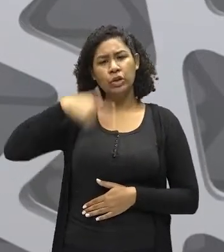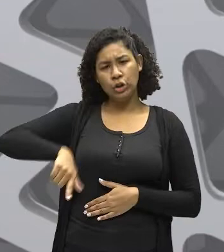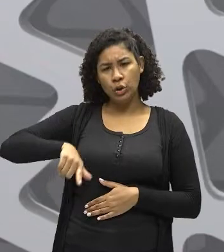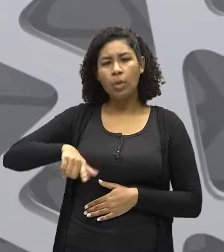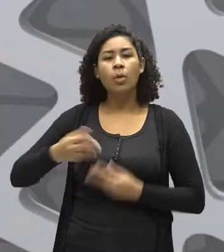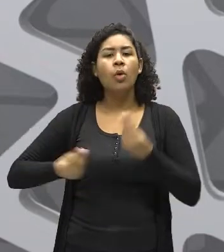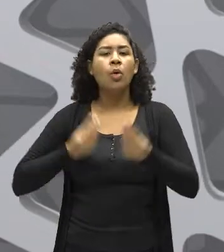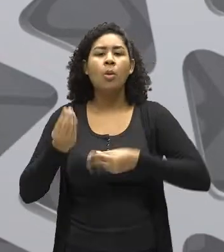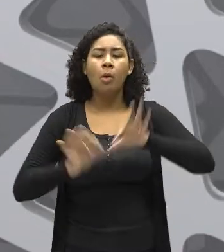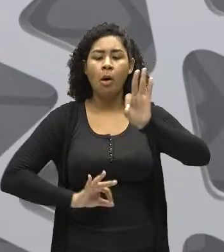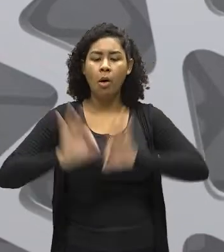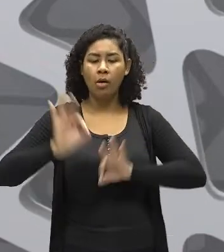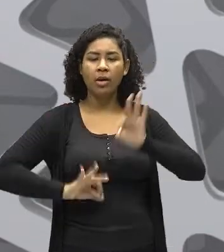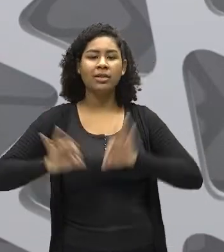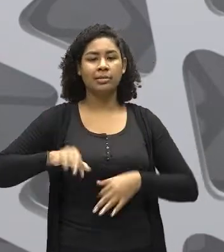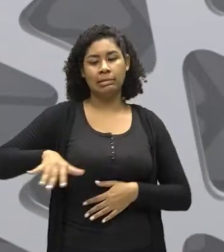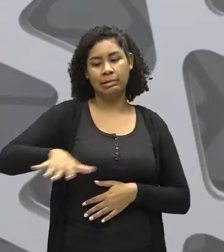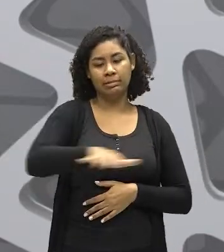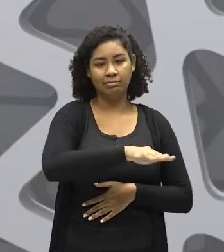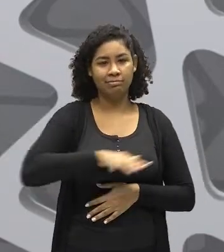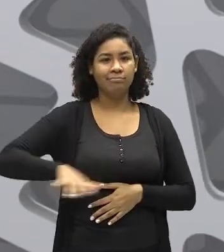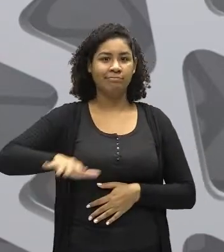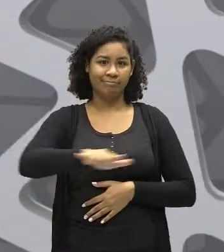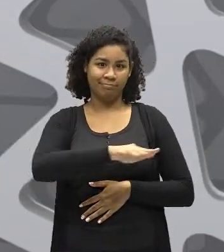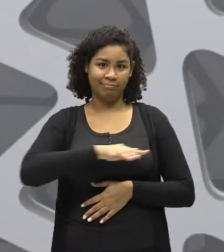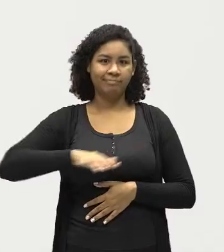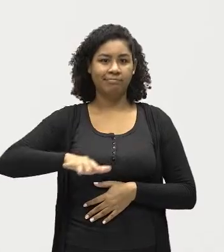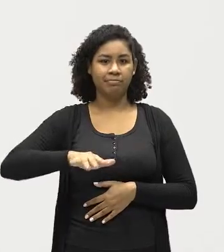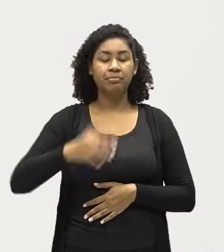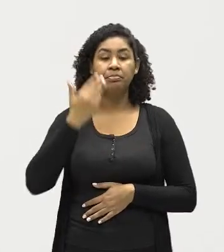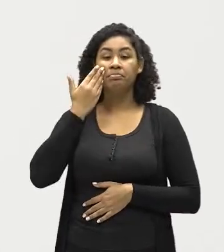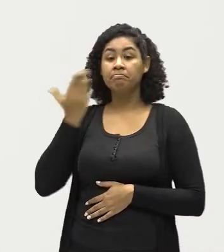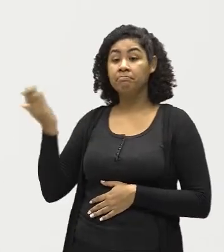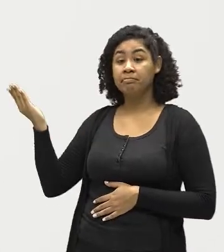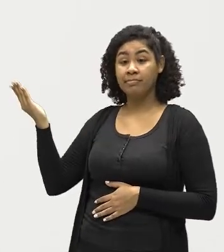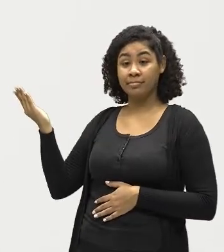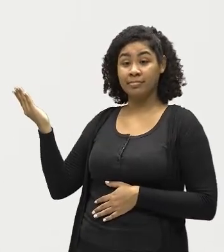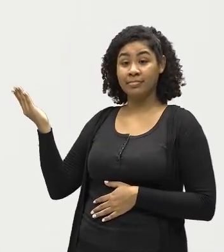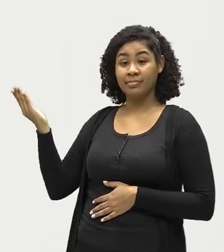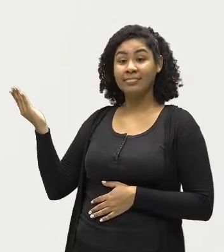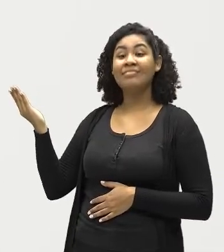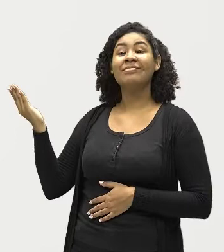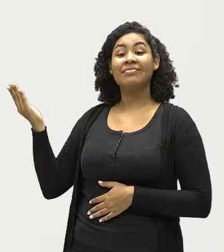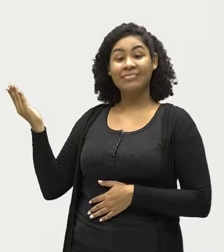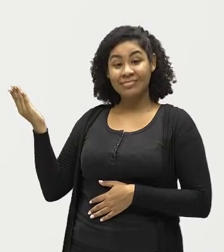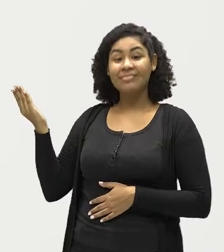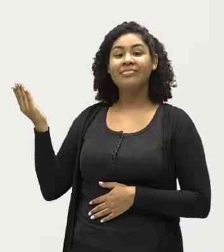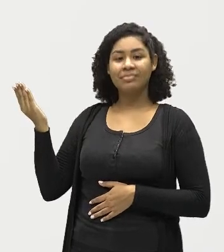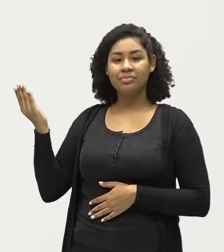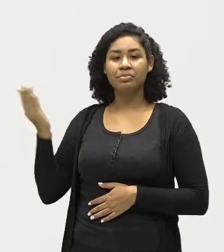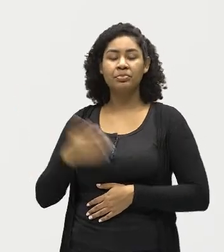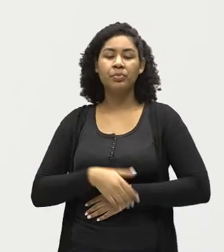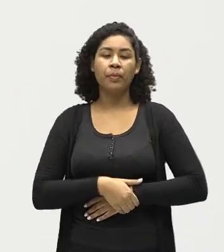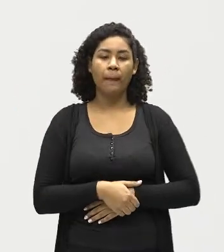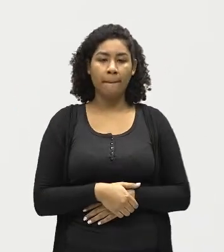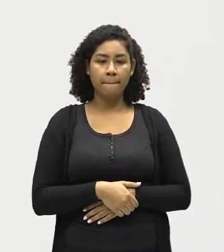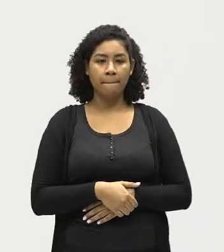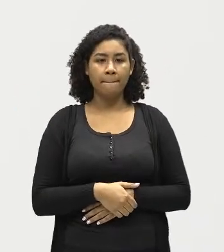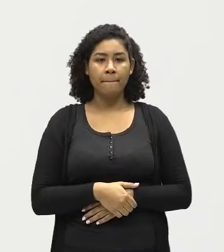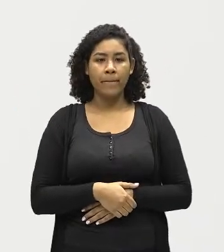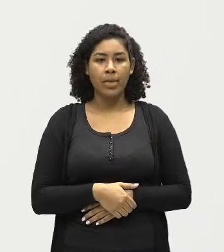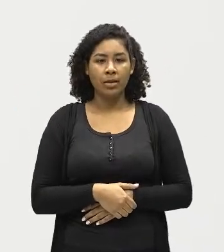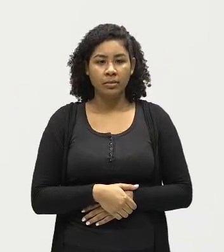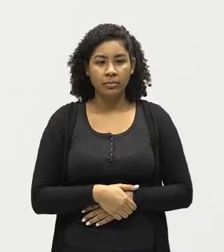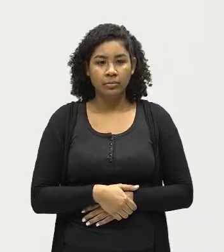formado o nosso território, tá bom? Foque aí nessa imagem para nós, por favor. Vou aqui acompanhá-los na TV rapidinho.